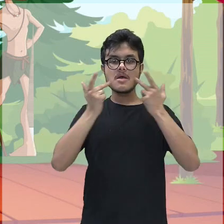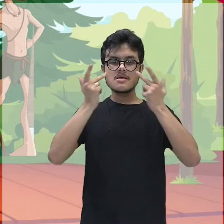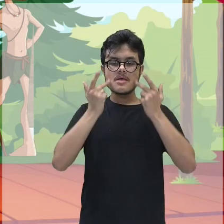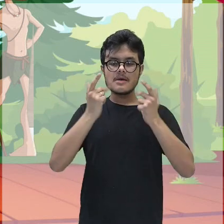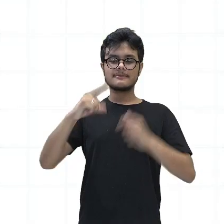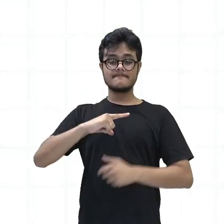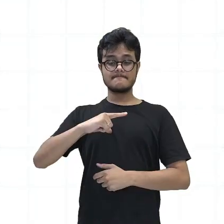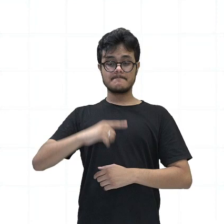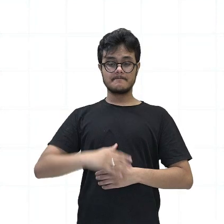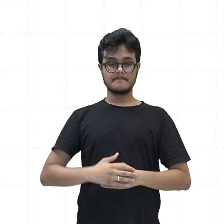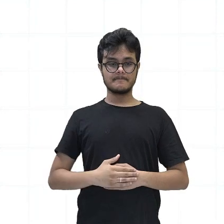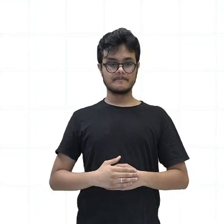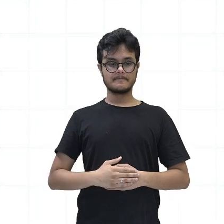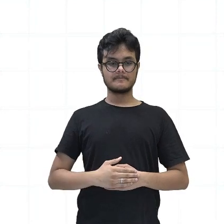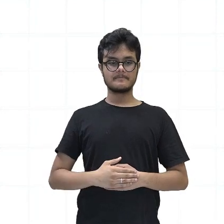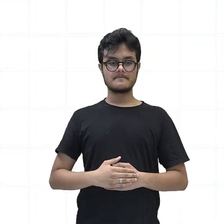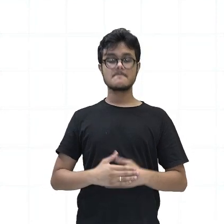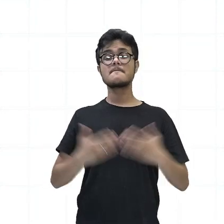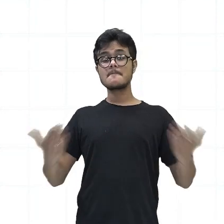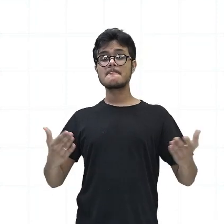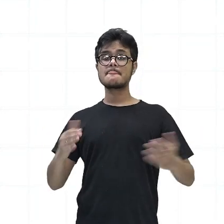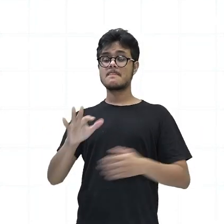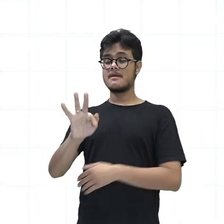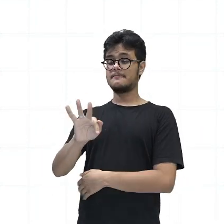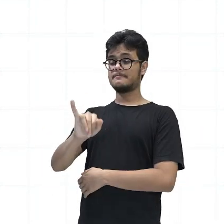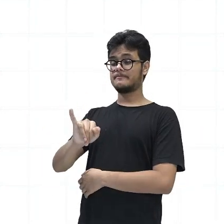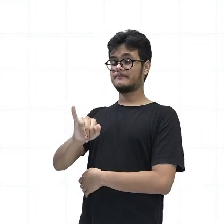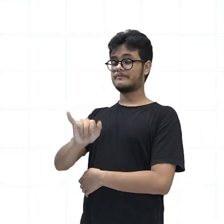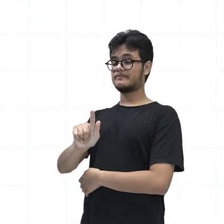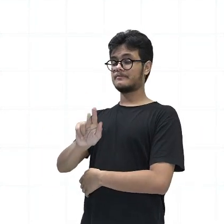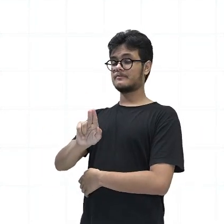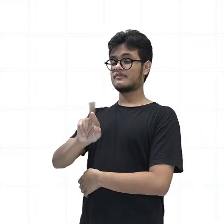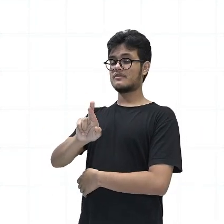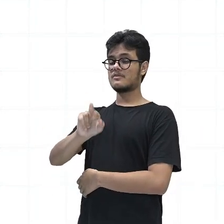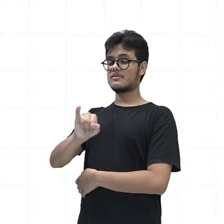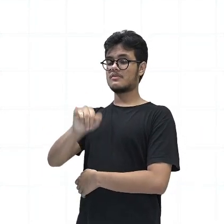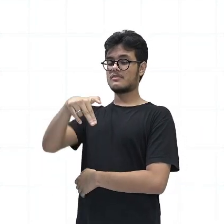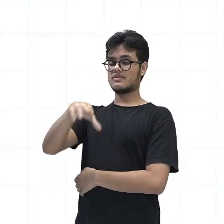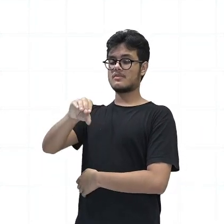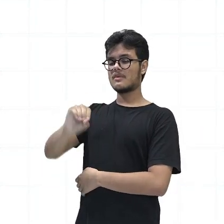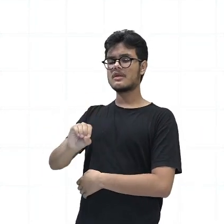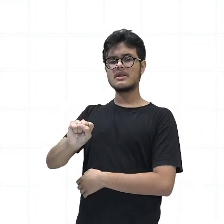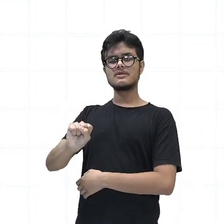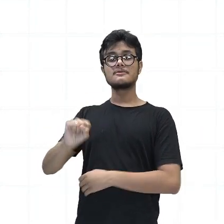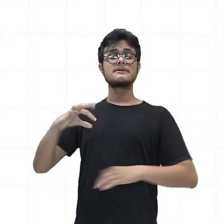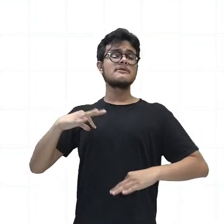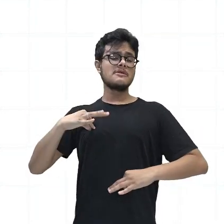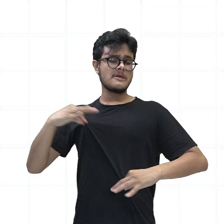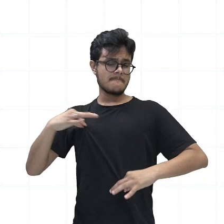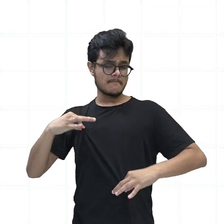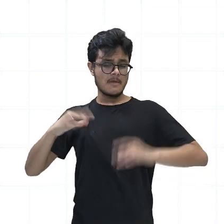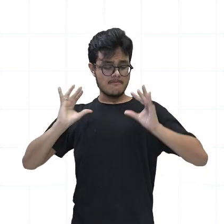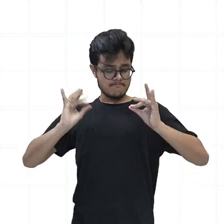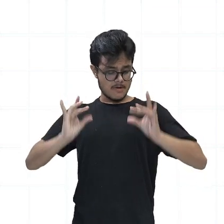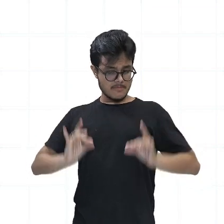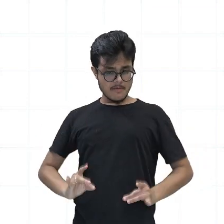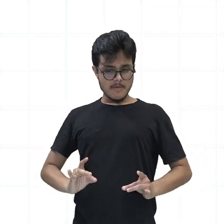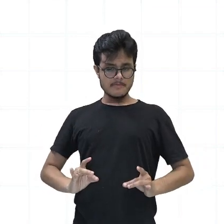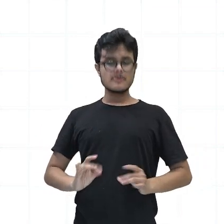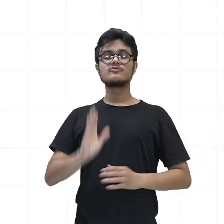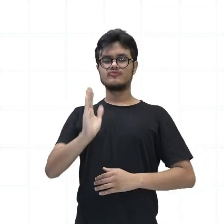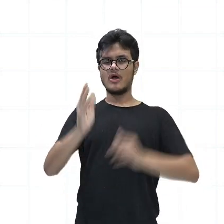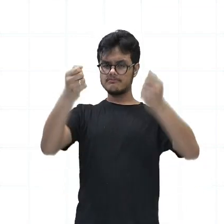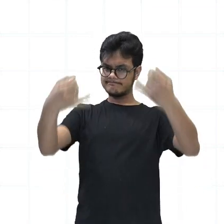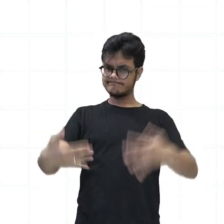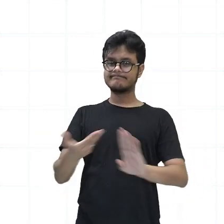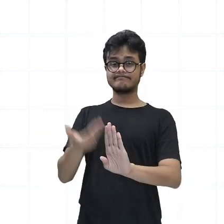uma peça teatral. Vamos ver? Os figurinos. Agora nós vamos falar dos figurinos, que já foram falados nas outras aulas